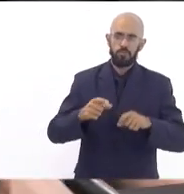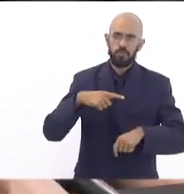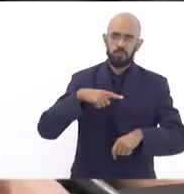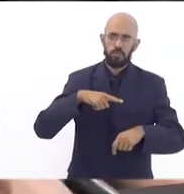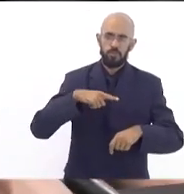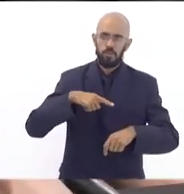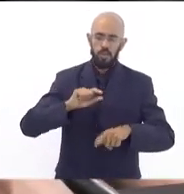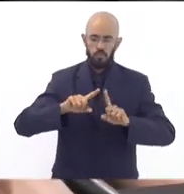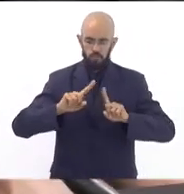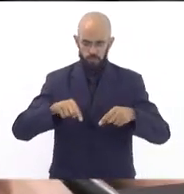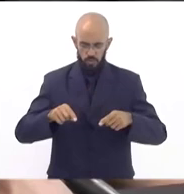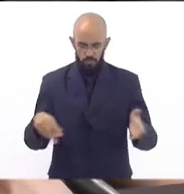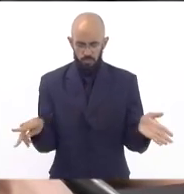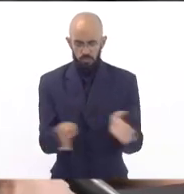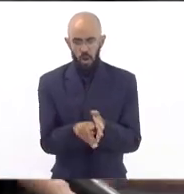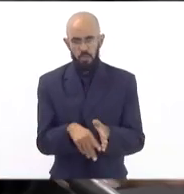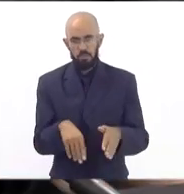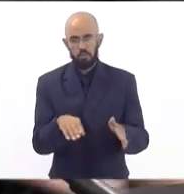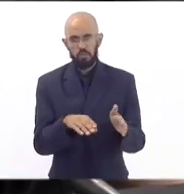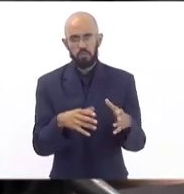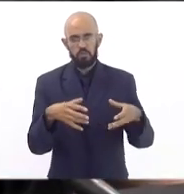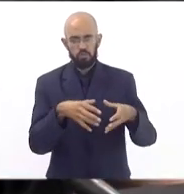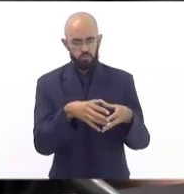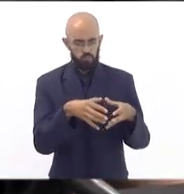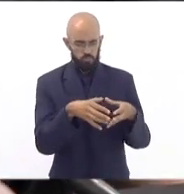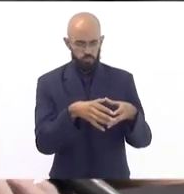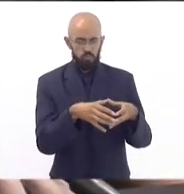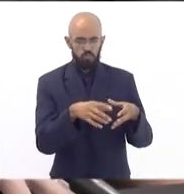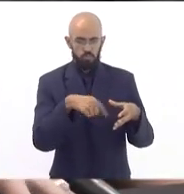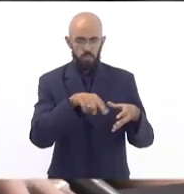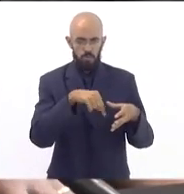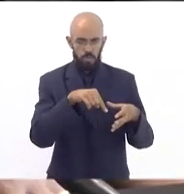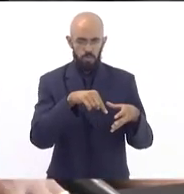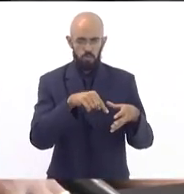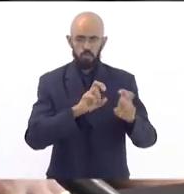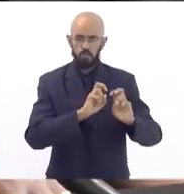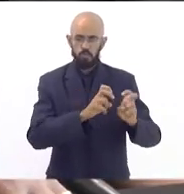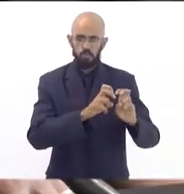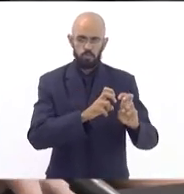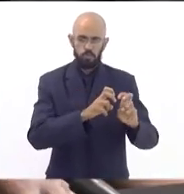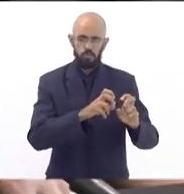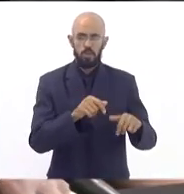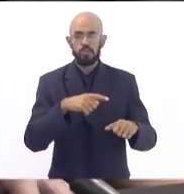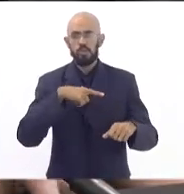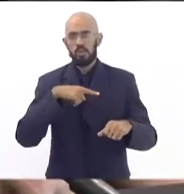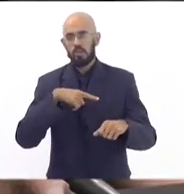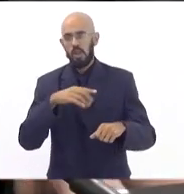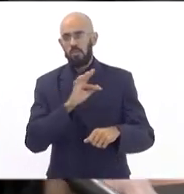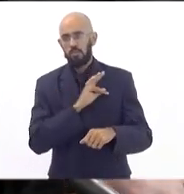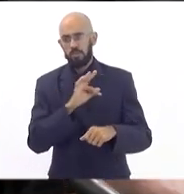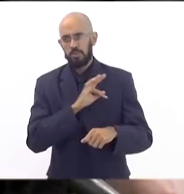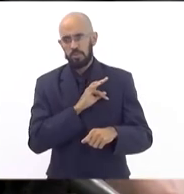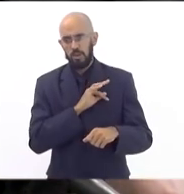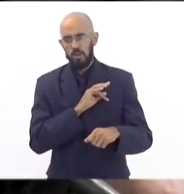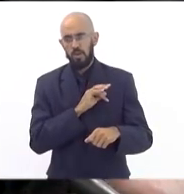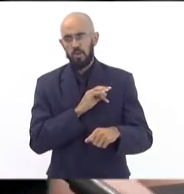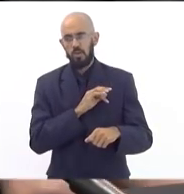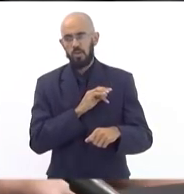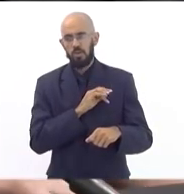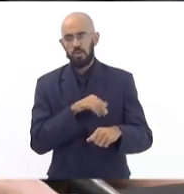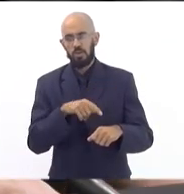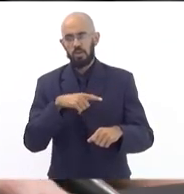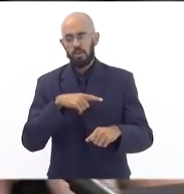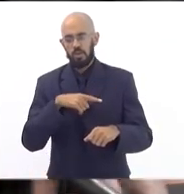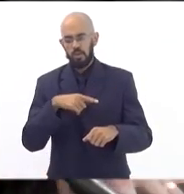temos objetivo específico do batalhão do grupamento Ferroviário nós temos os batalhões da área onde tem as